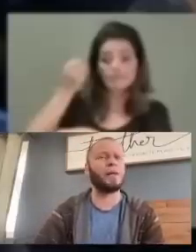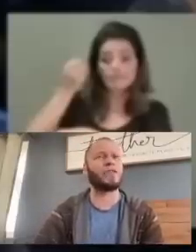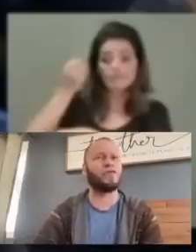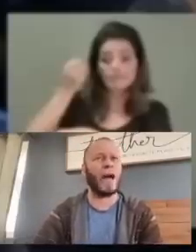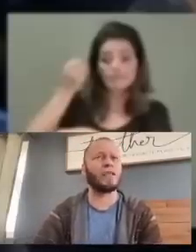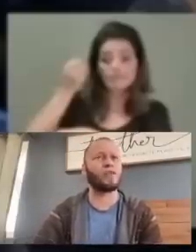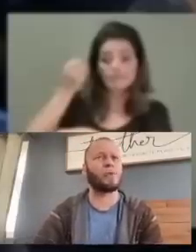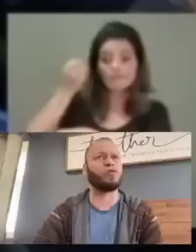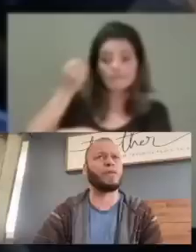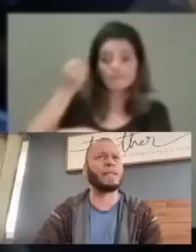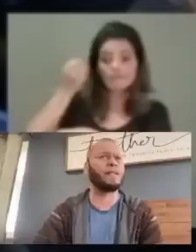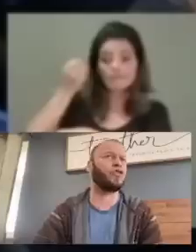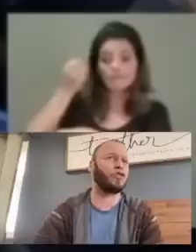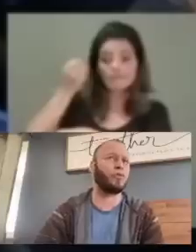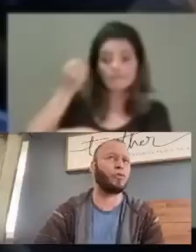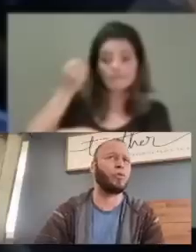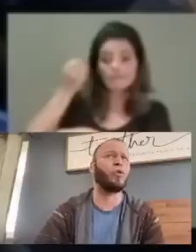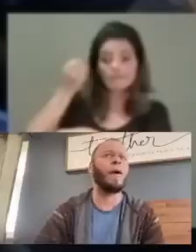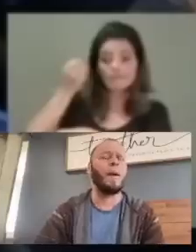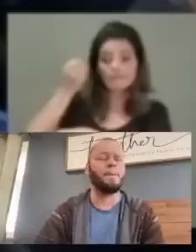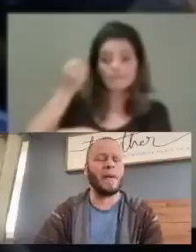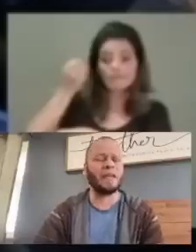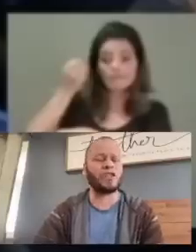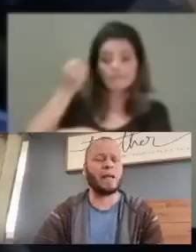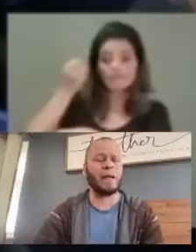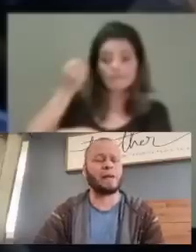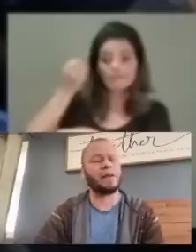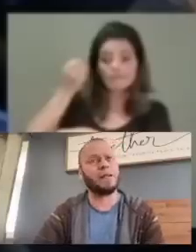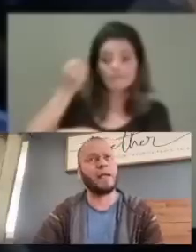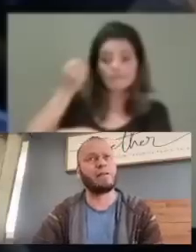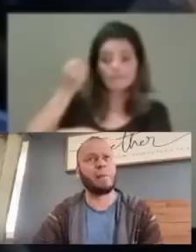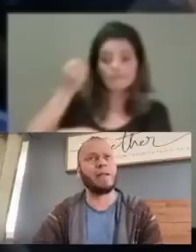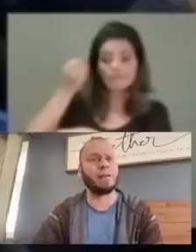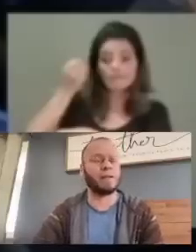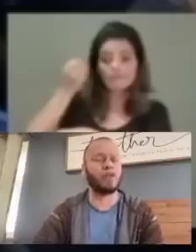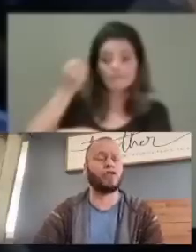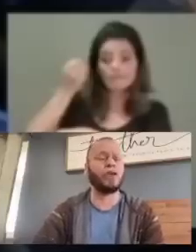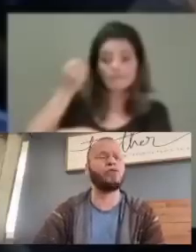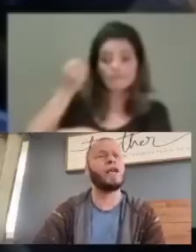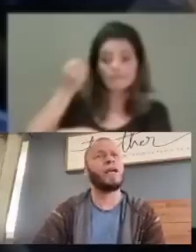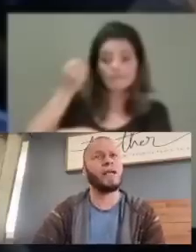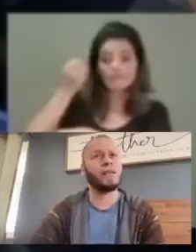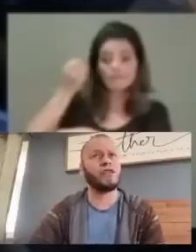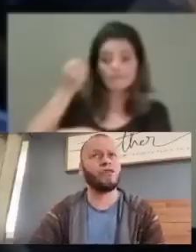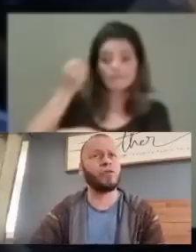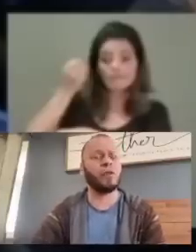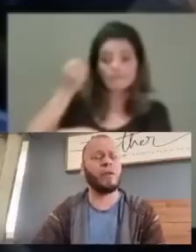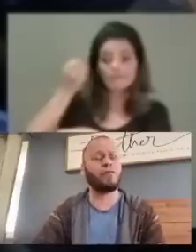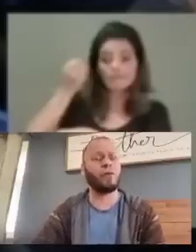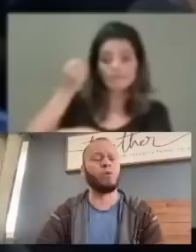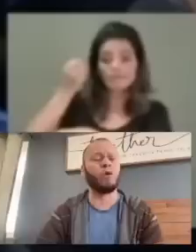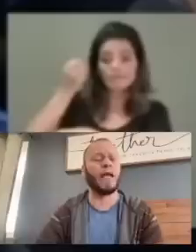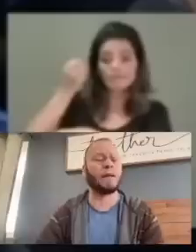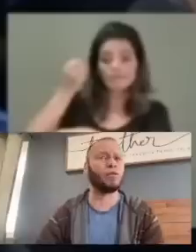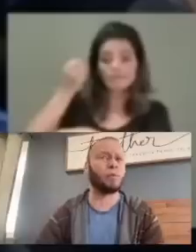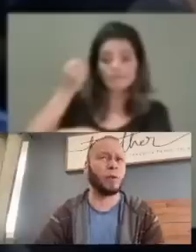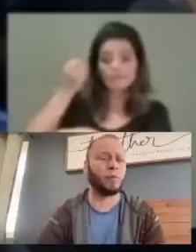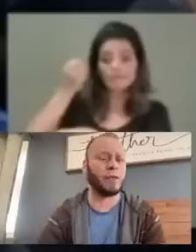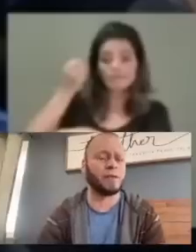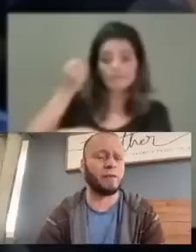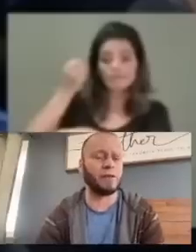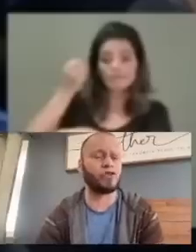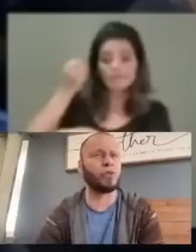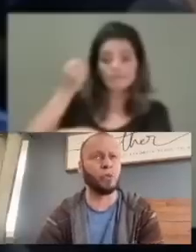somente ele as várias pessoas assistindo tudo pela janela e ele também tem esses vídeos e esses vídeos também foram bloqueados